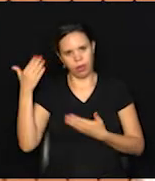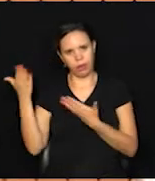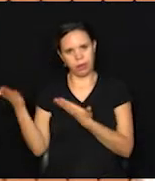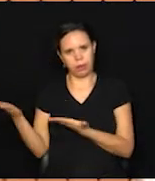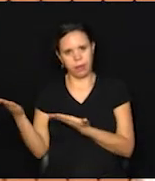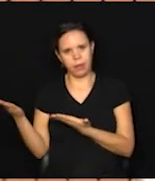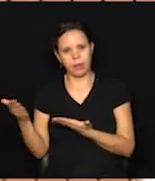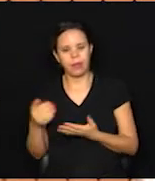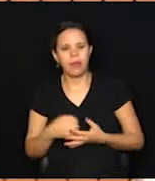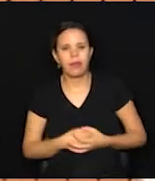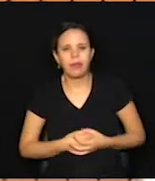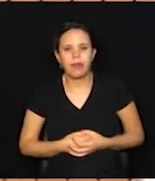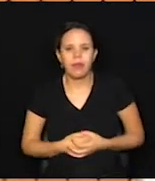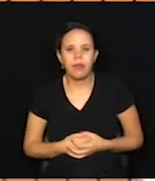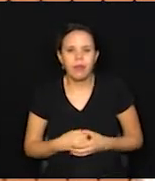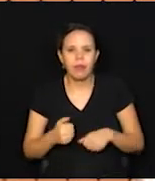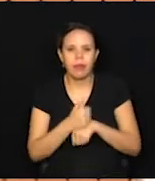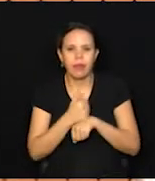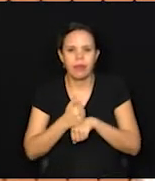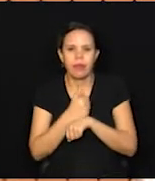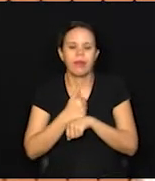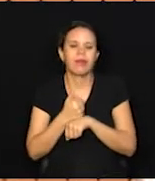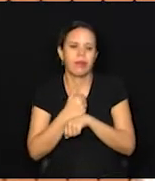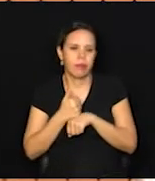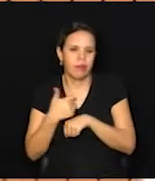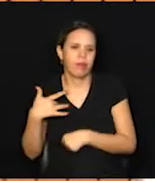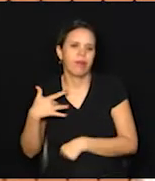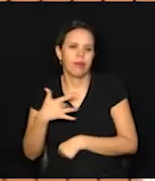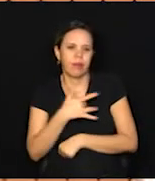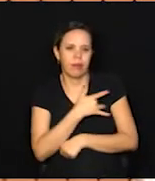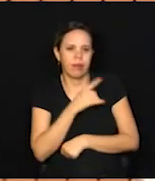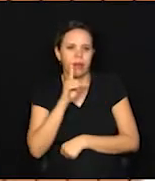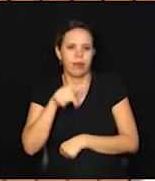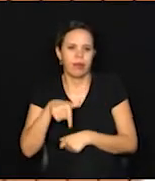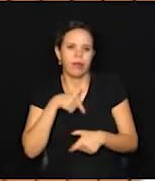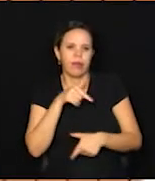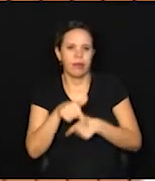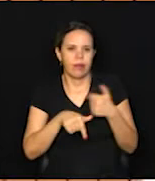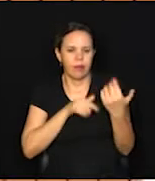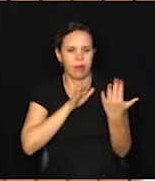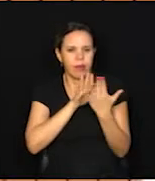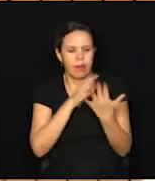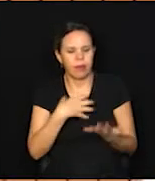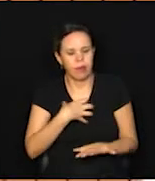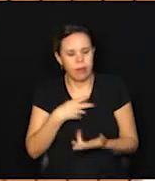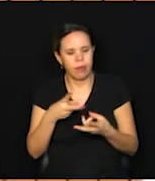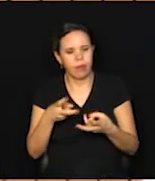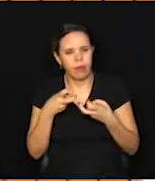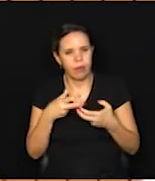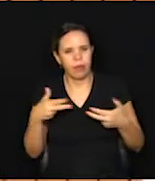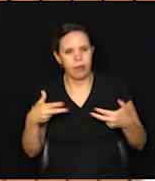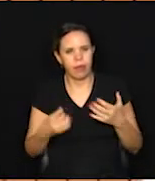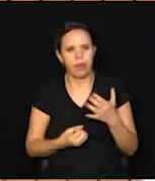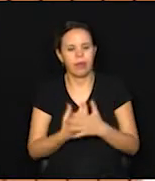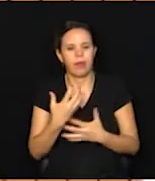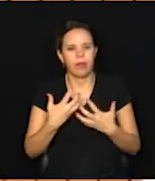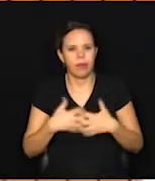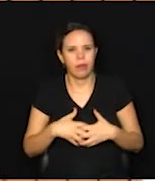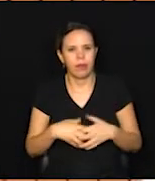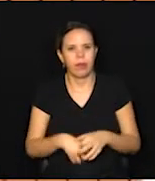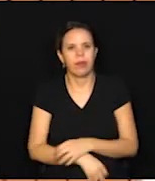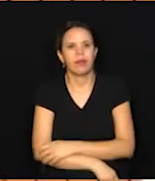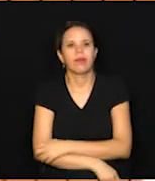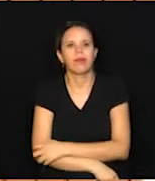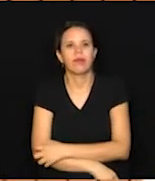possa, como é um profissional da rede, que ele está aí na ponta, ele está sentindo como é que as coisas estão caminhando,